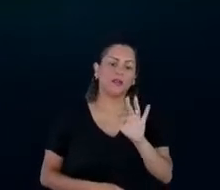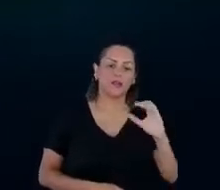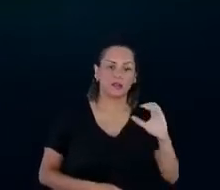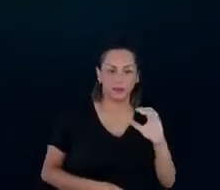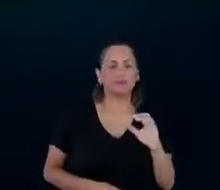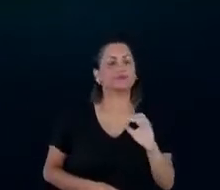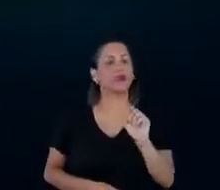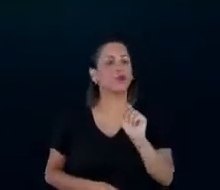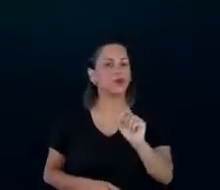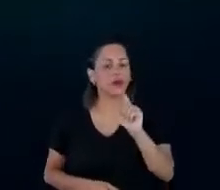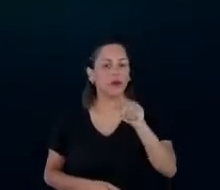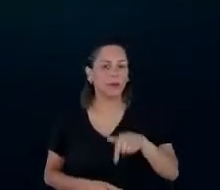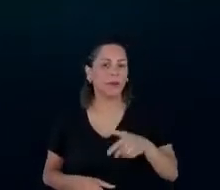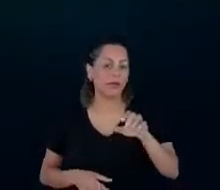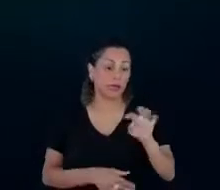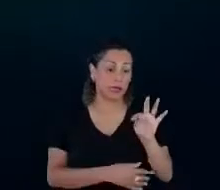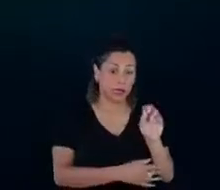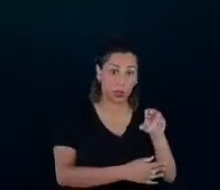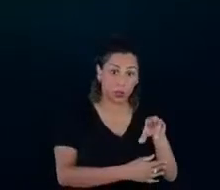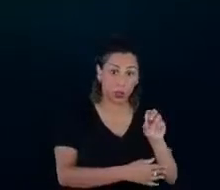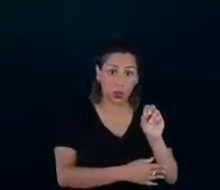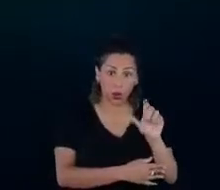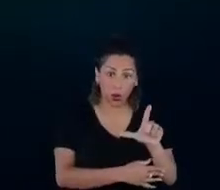gerar energia no veículo.